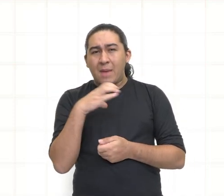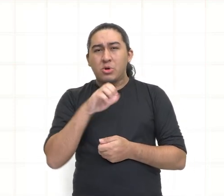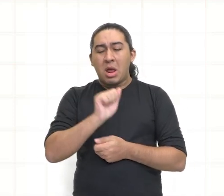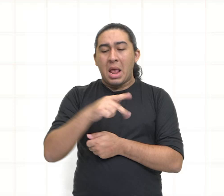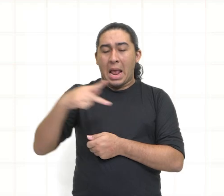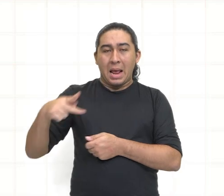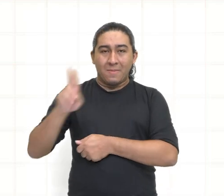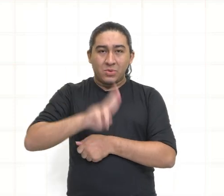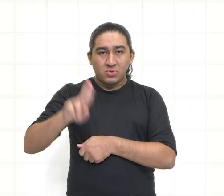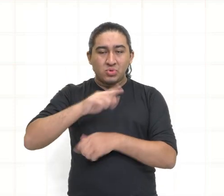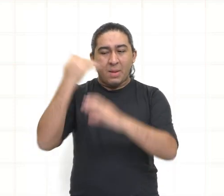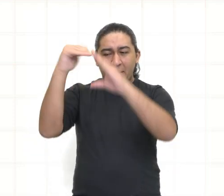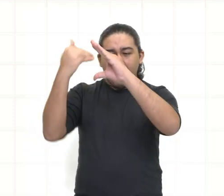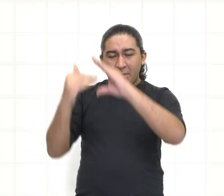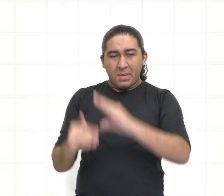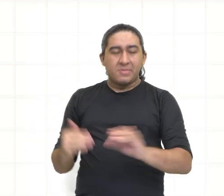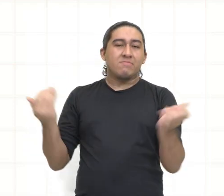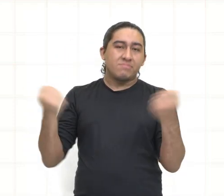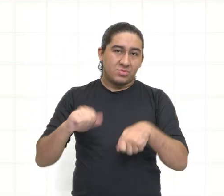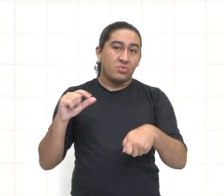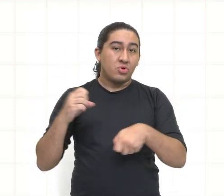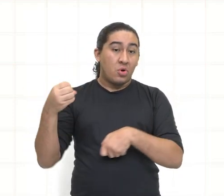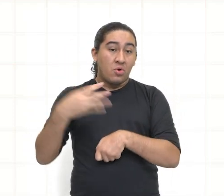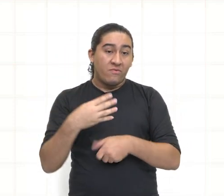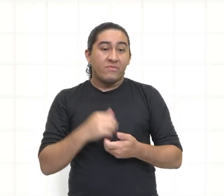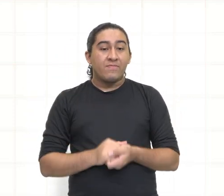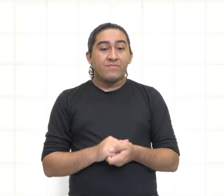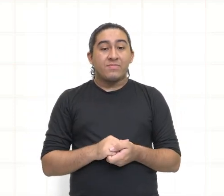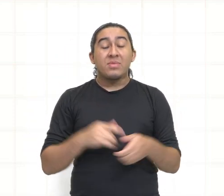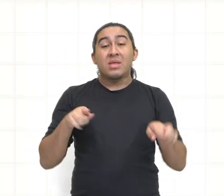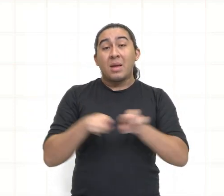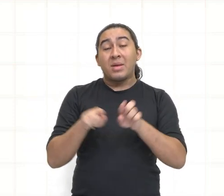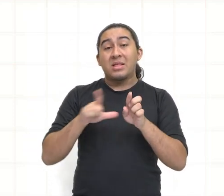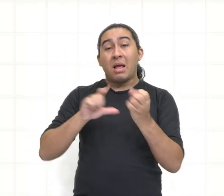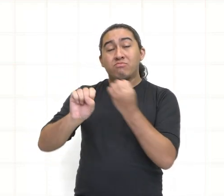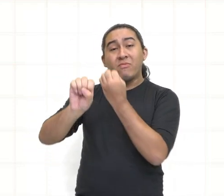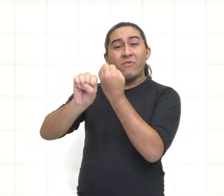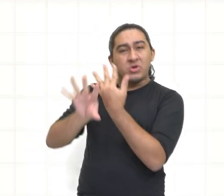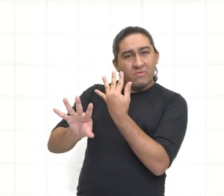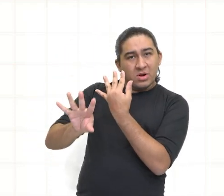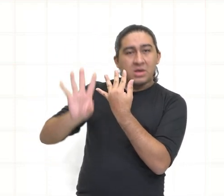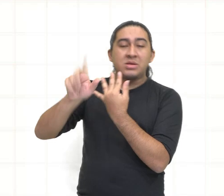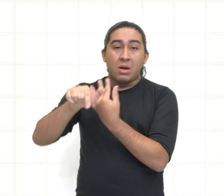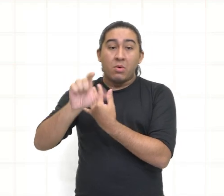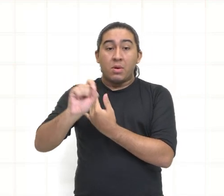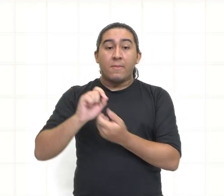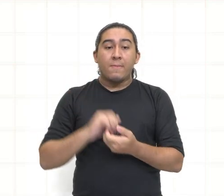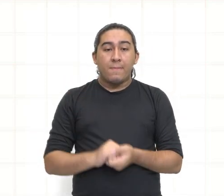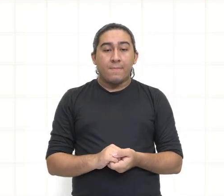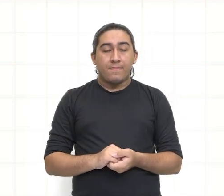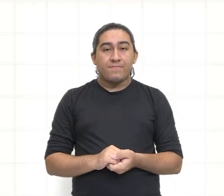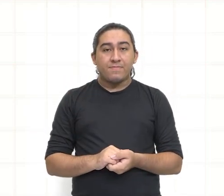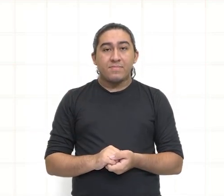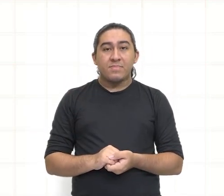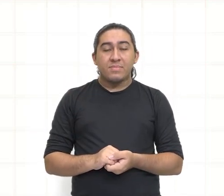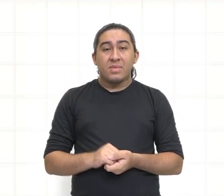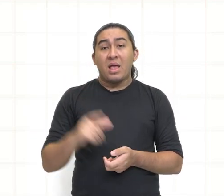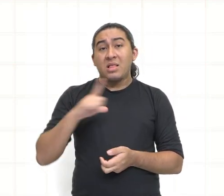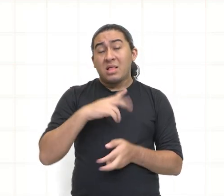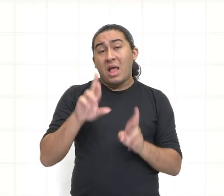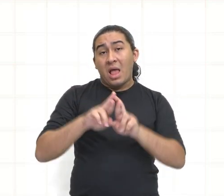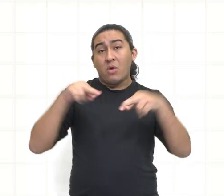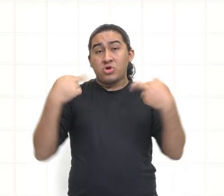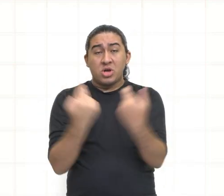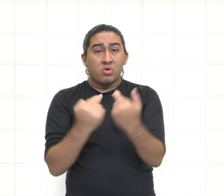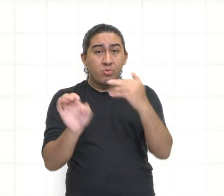como uma inovação de tecnologia, videoconferências. O que seriam essas videoconferências? Seriam reuniões por